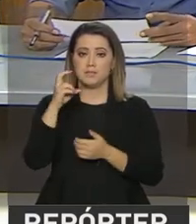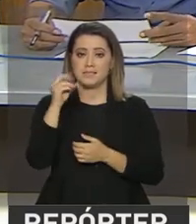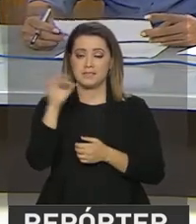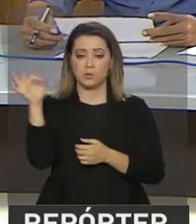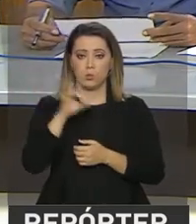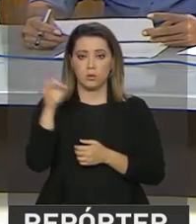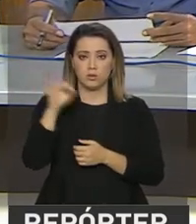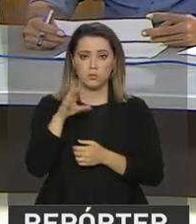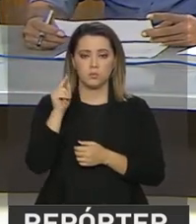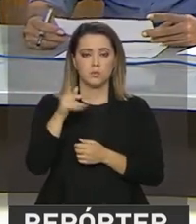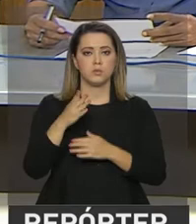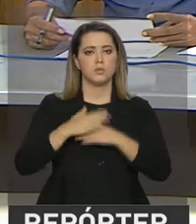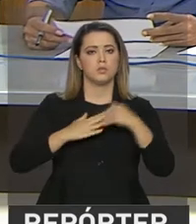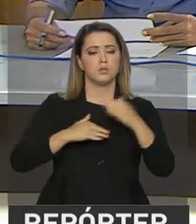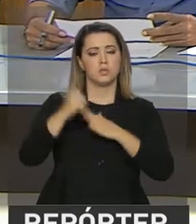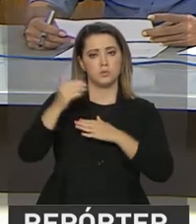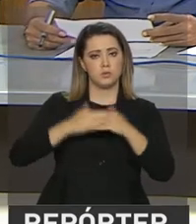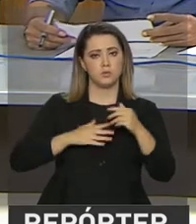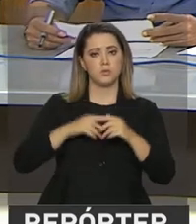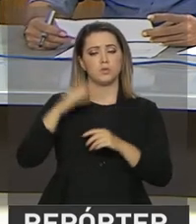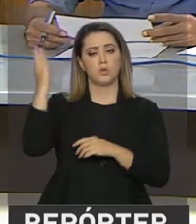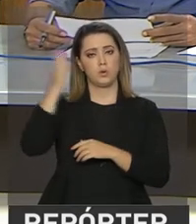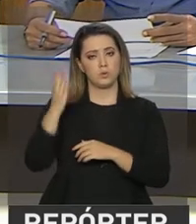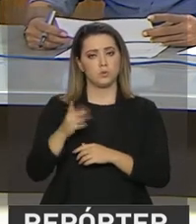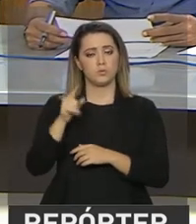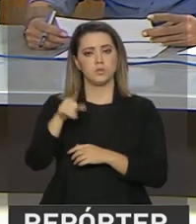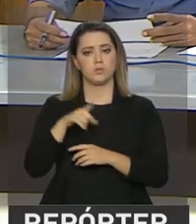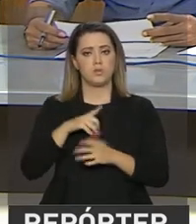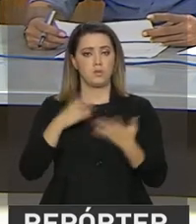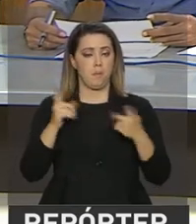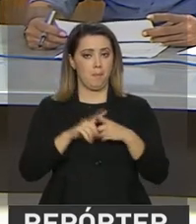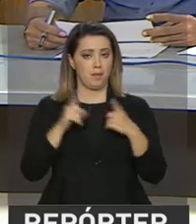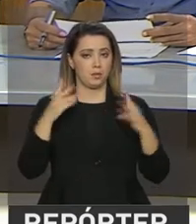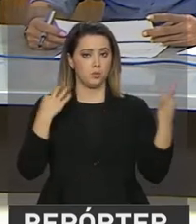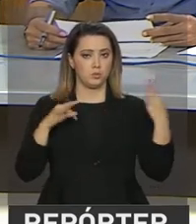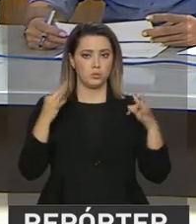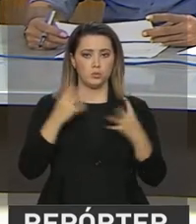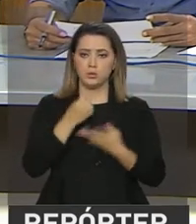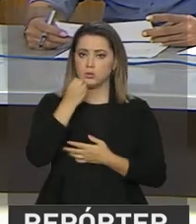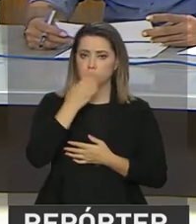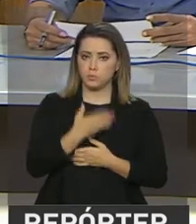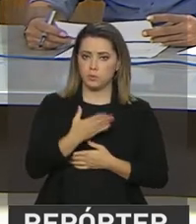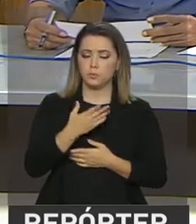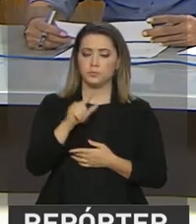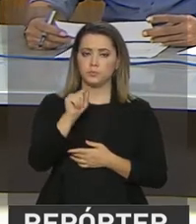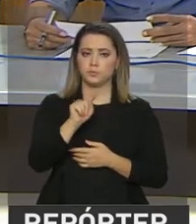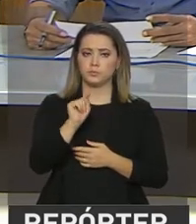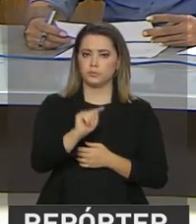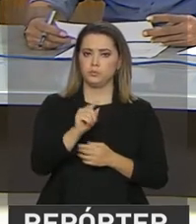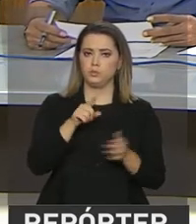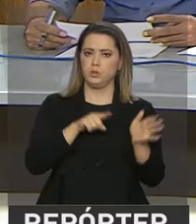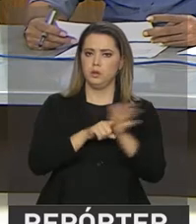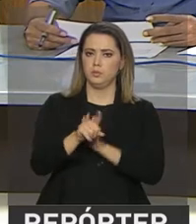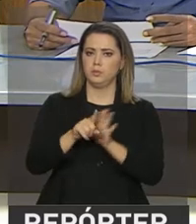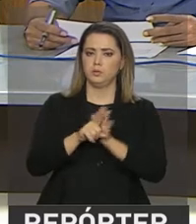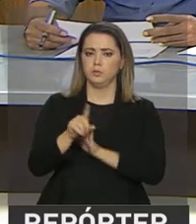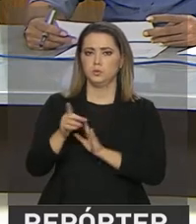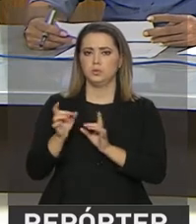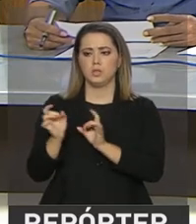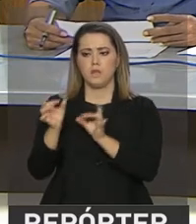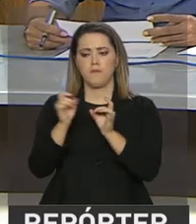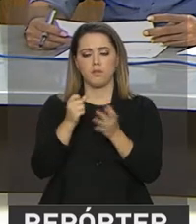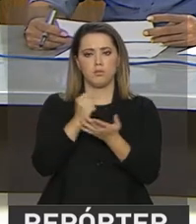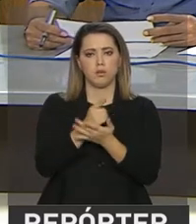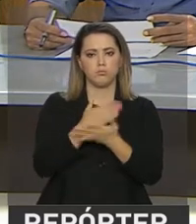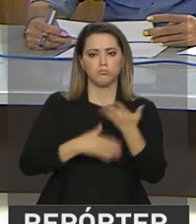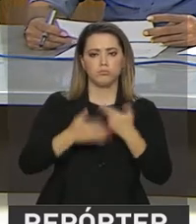brasil não tanto no turismo o turismo vai abrir uma perspectiva muito boa com os presidentes da questão da competitividade nós estranhamos a